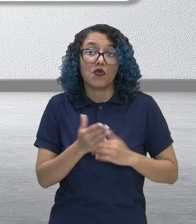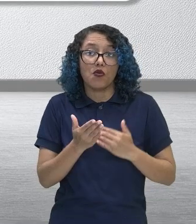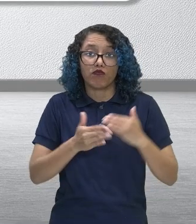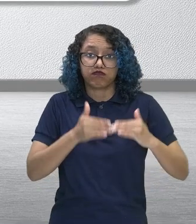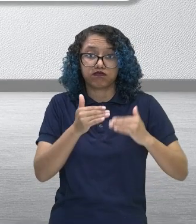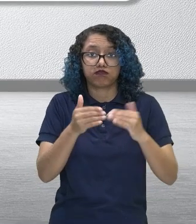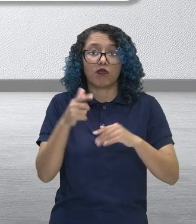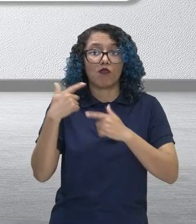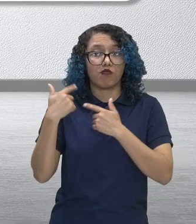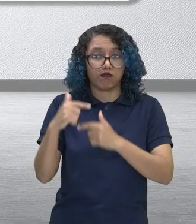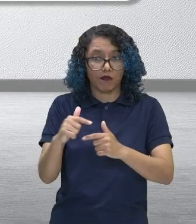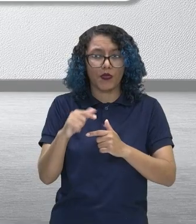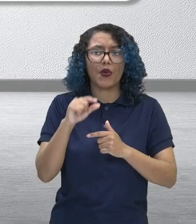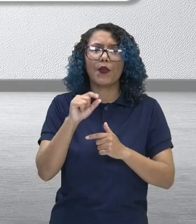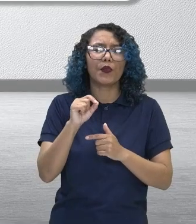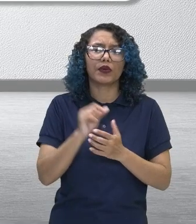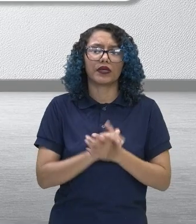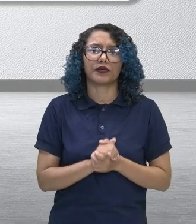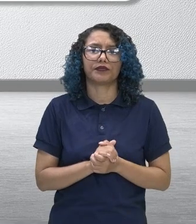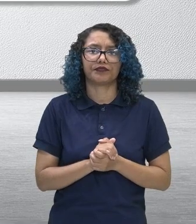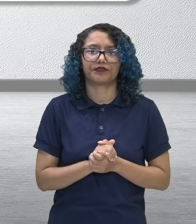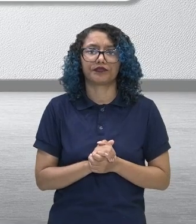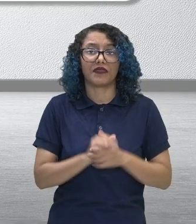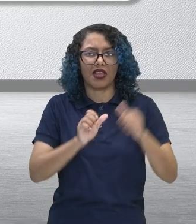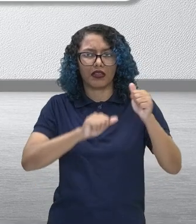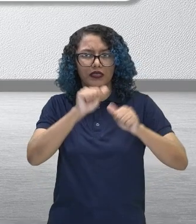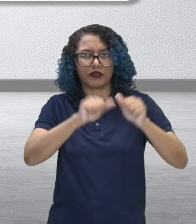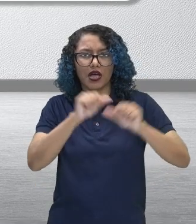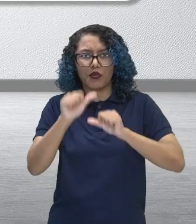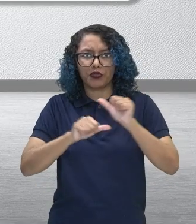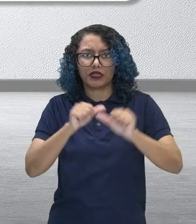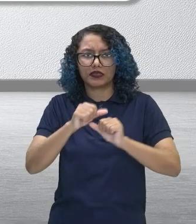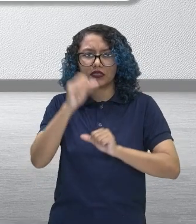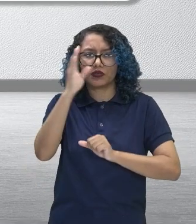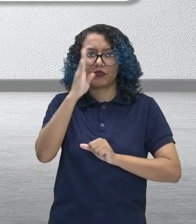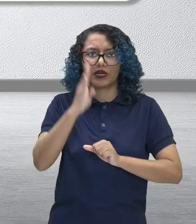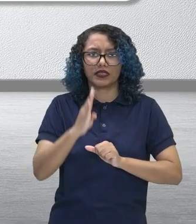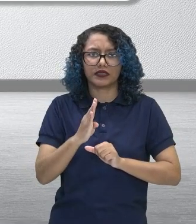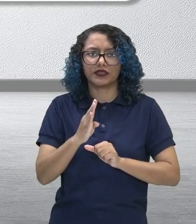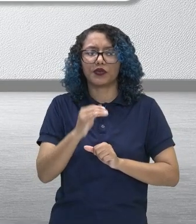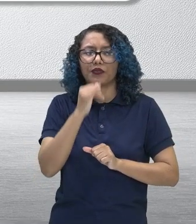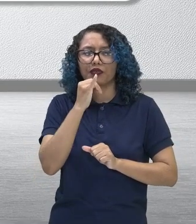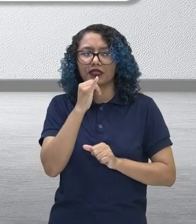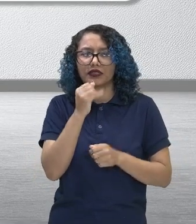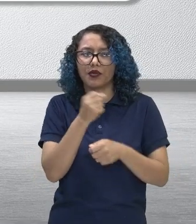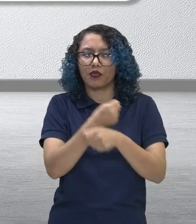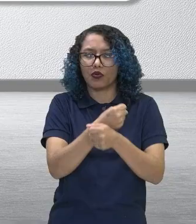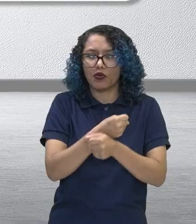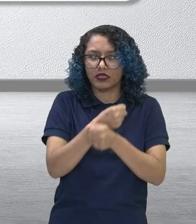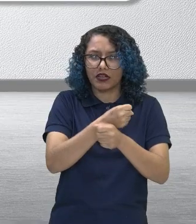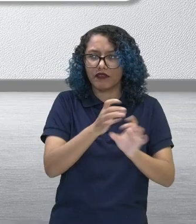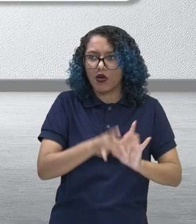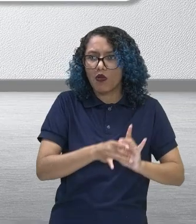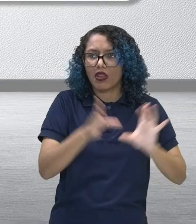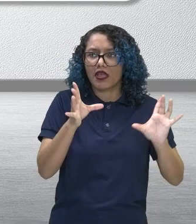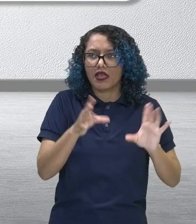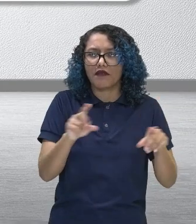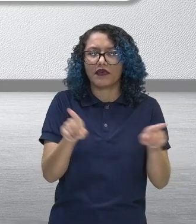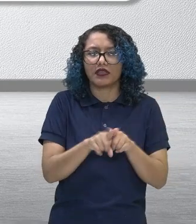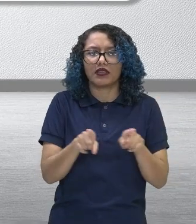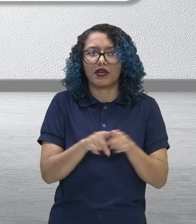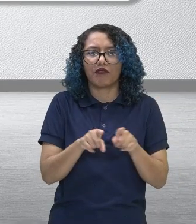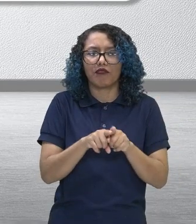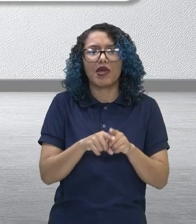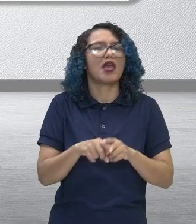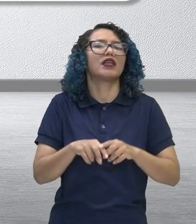Ele analisou como as mudanças no Brasil, essas mudanças como a abolição da escravidão e a